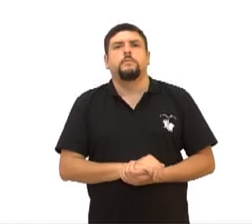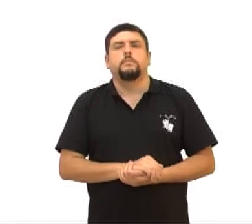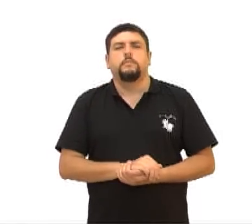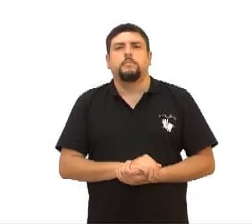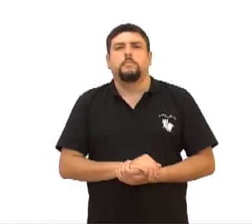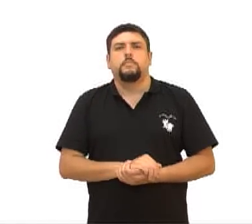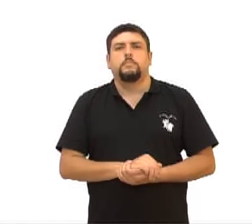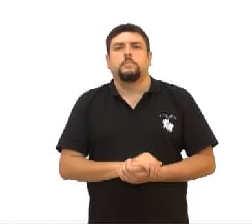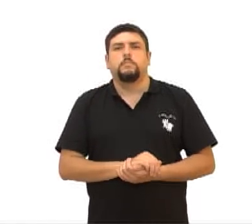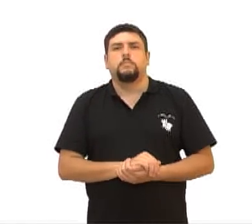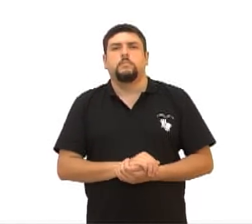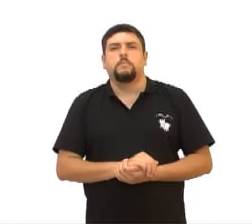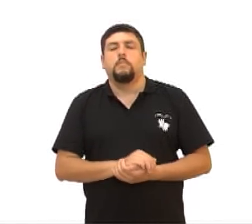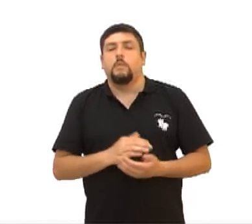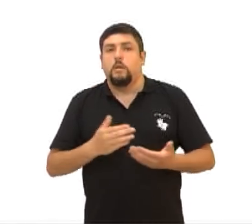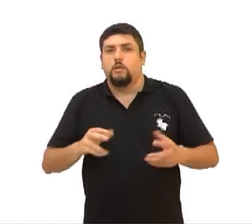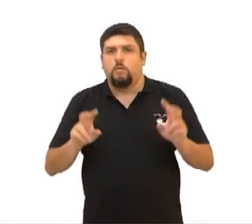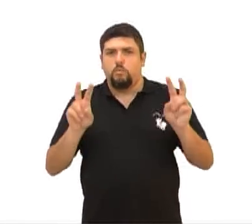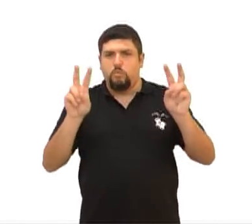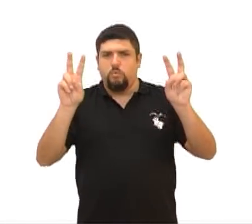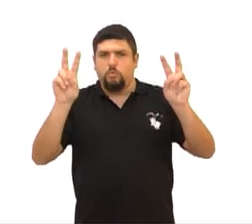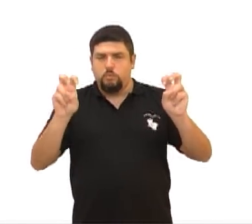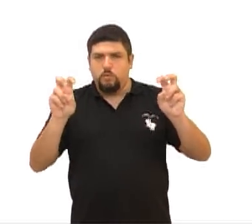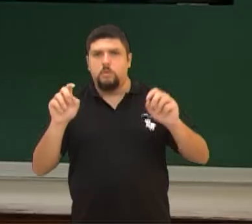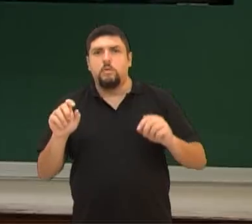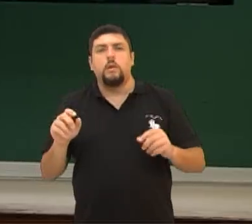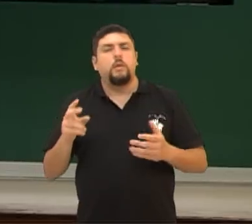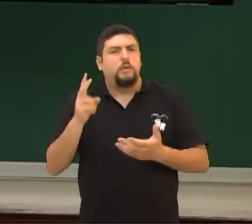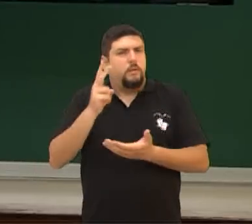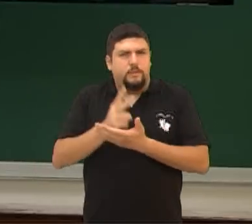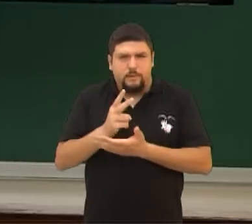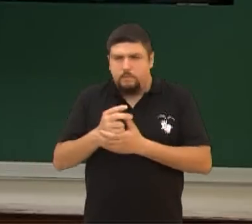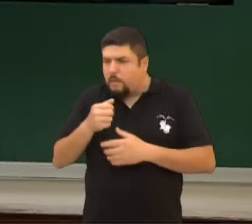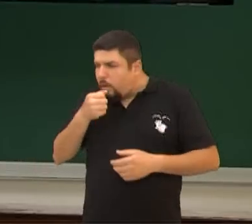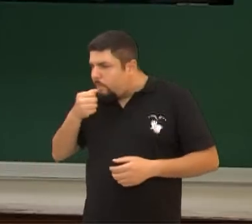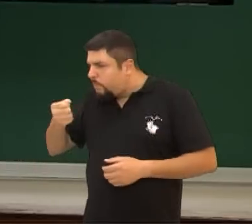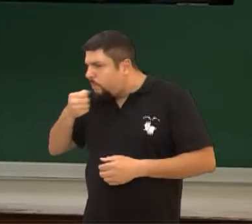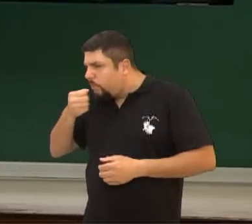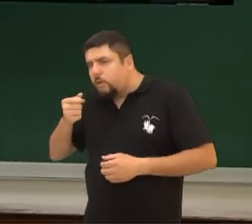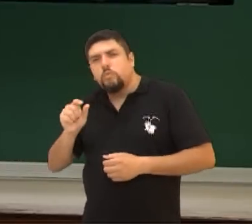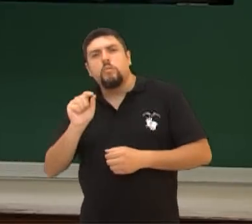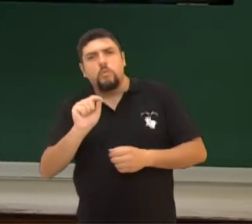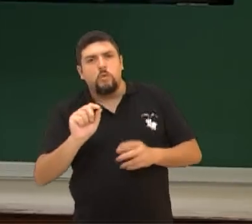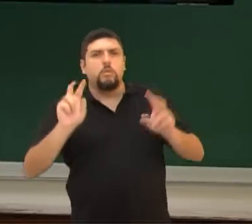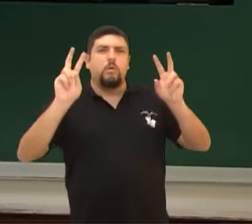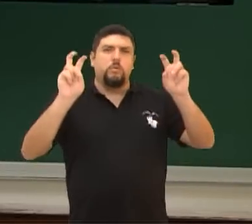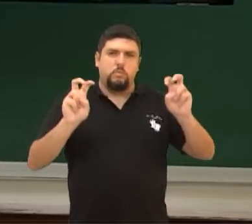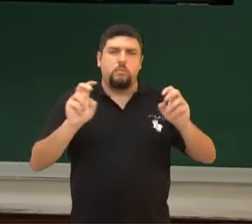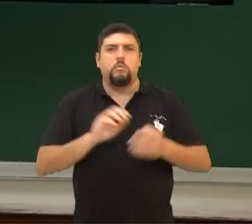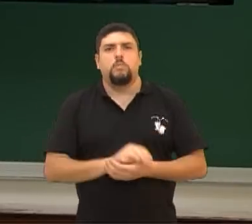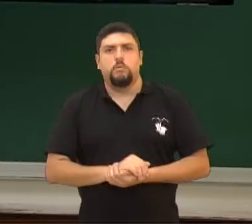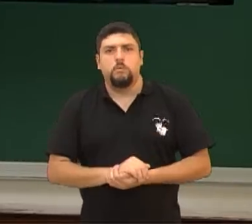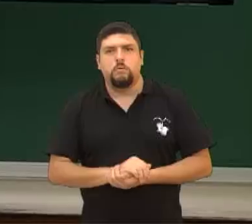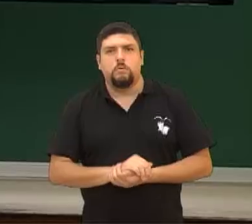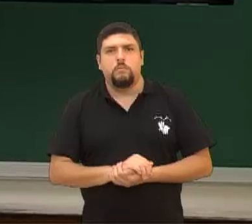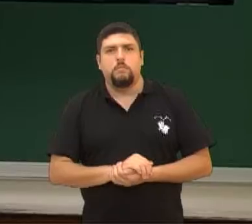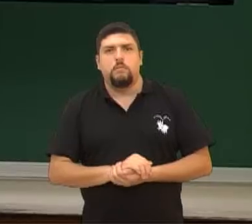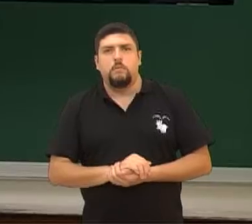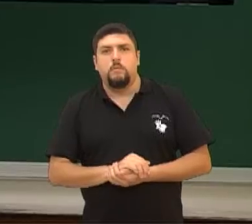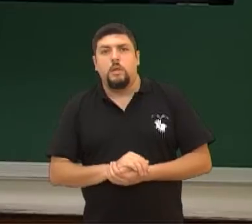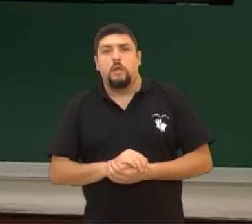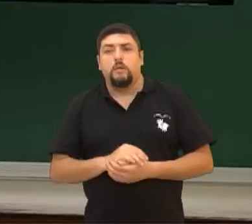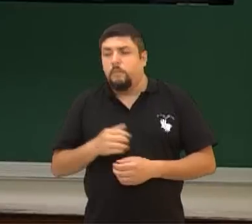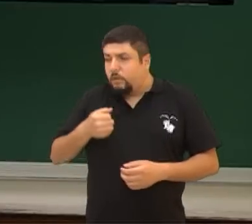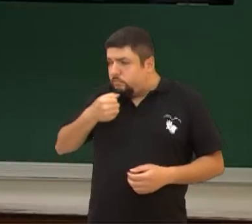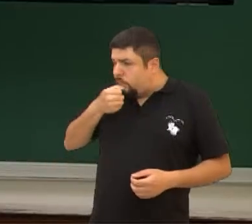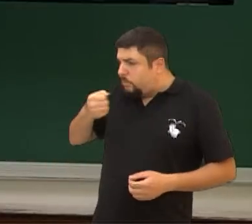o nosso título. Então, a entrevista, pessoal, ela sempre vai ter um título para chamar a atenção do seu leitor, né? Nós não vamos ler nenhuma entrevista